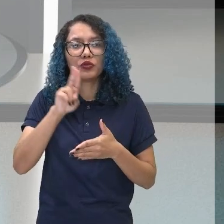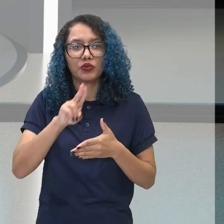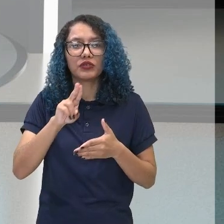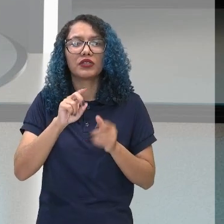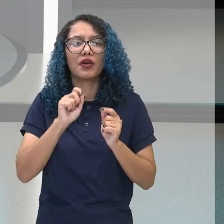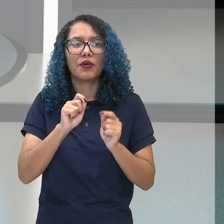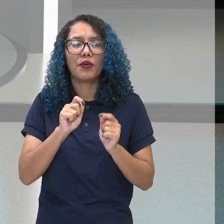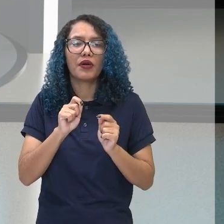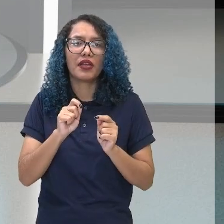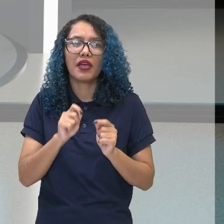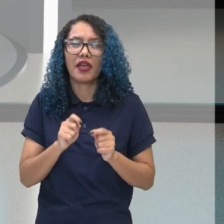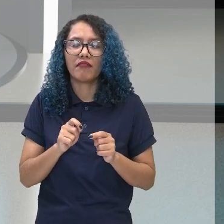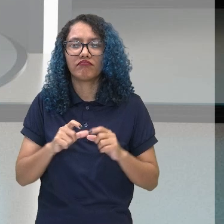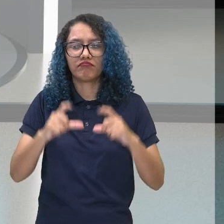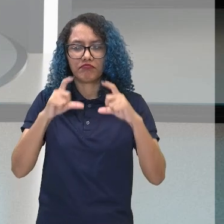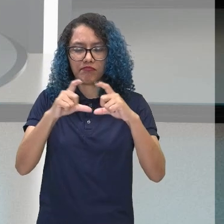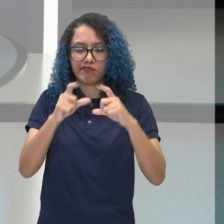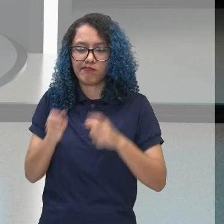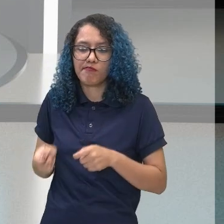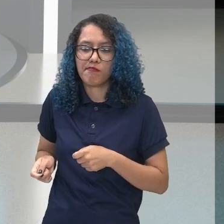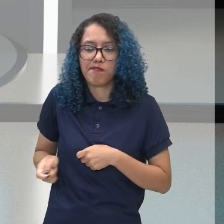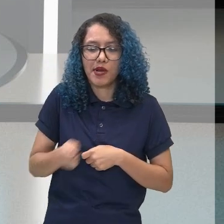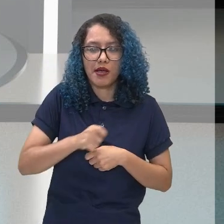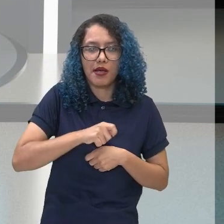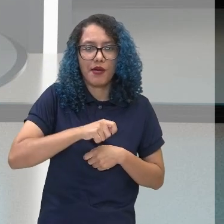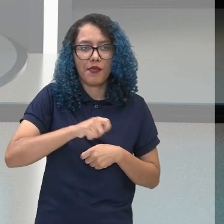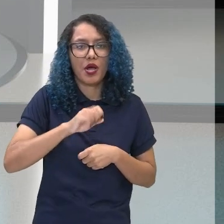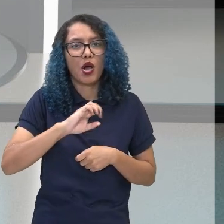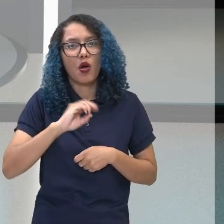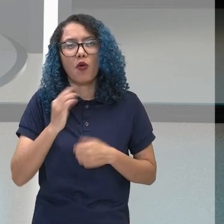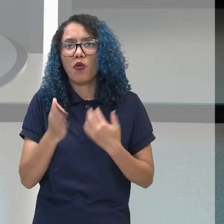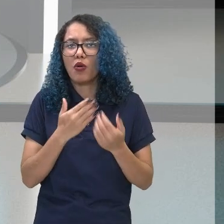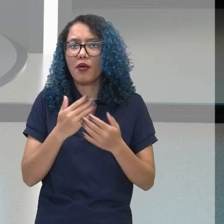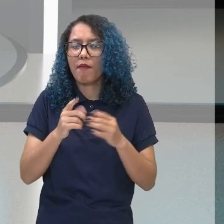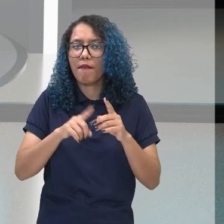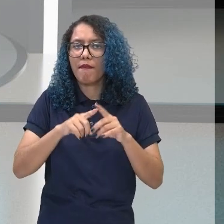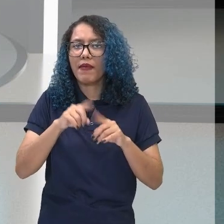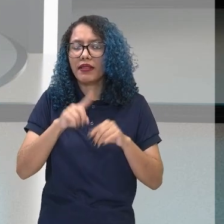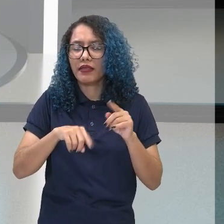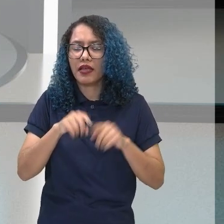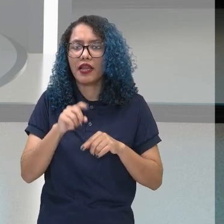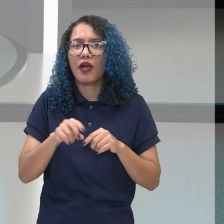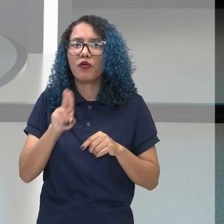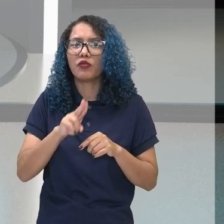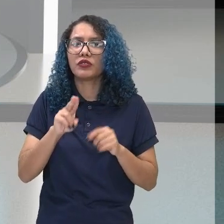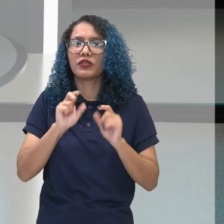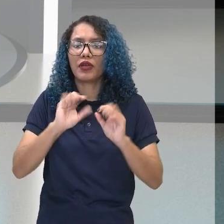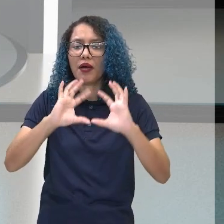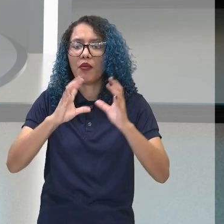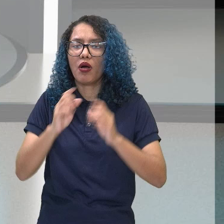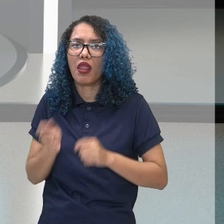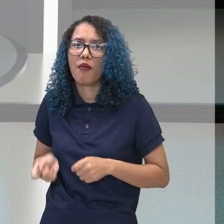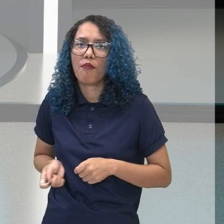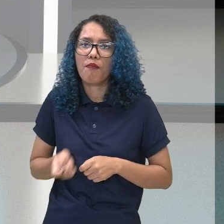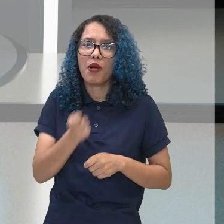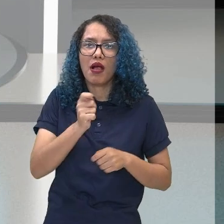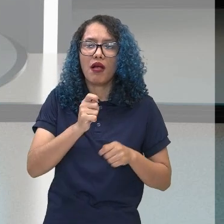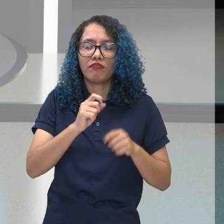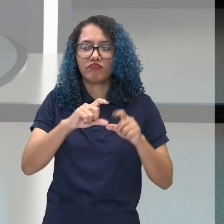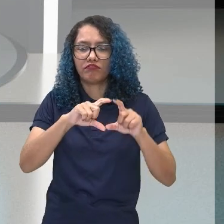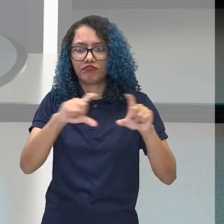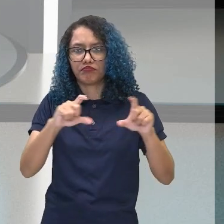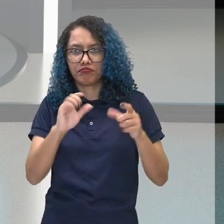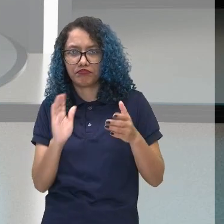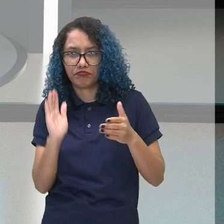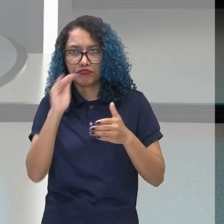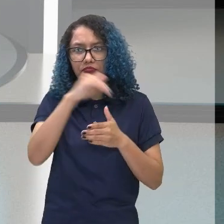raquete ou outro tipo de implemento para enviar a bola sobre a rede, no caso dos esportes de rede, ou contra